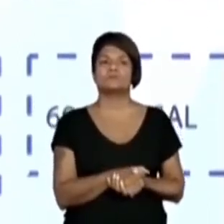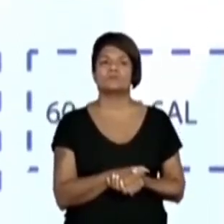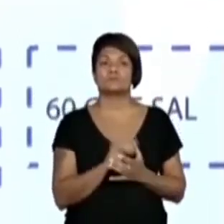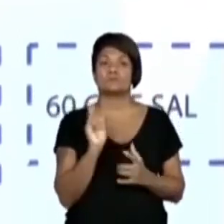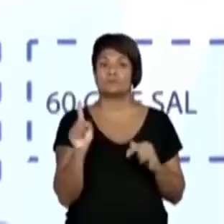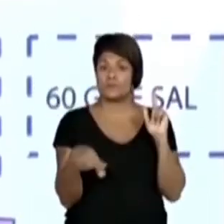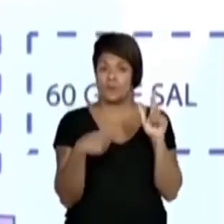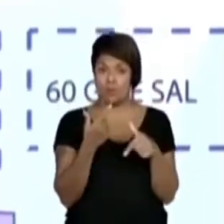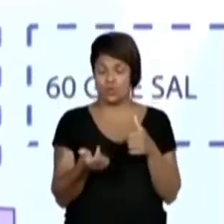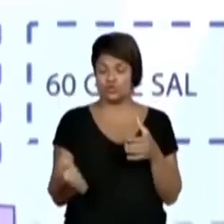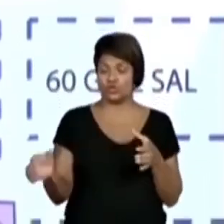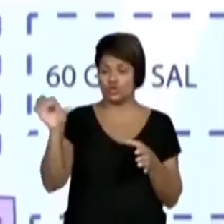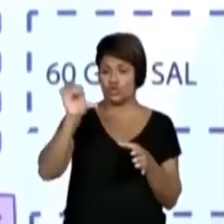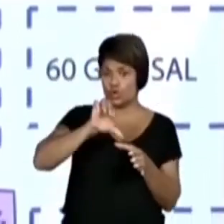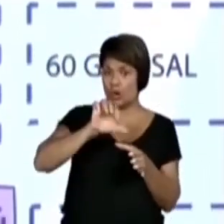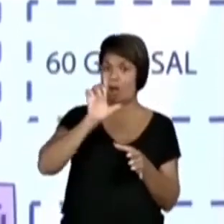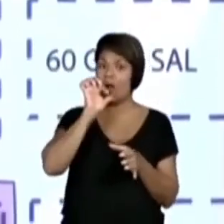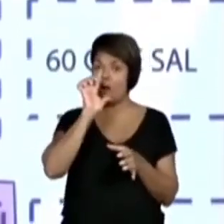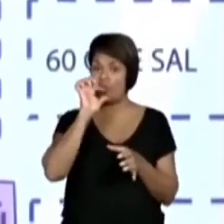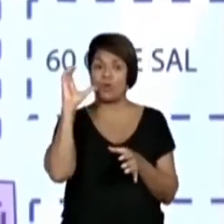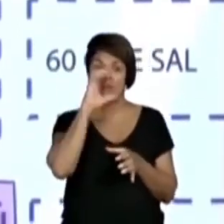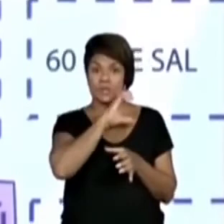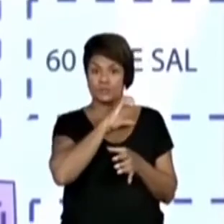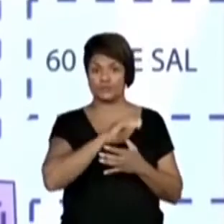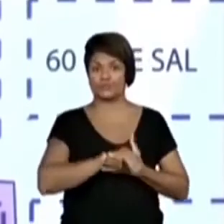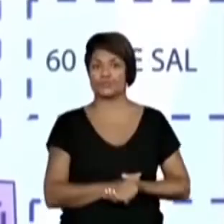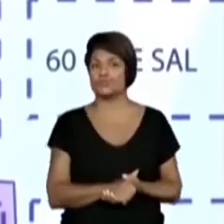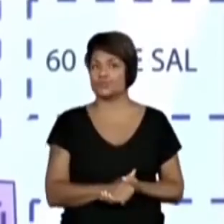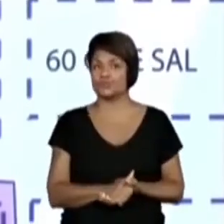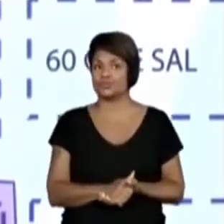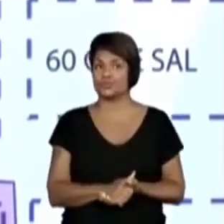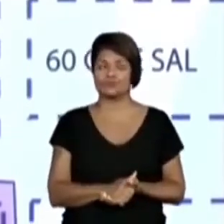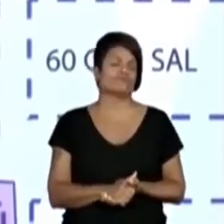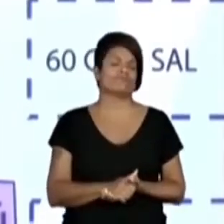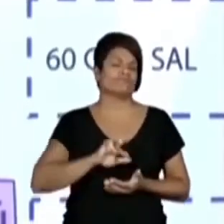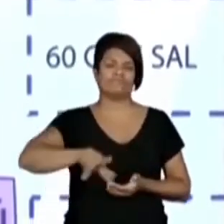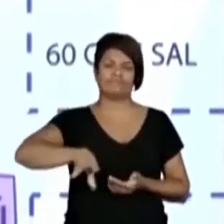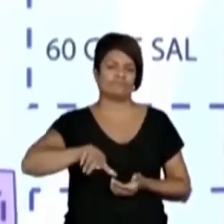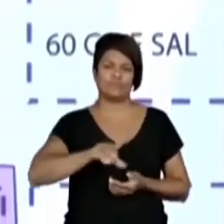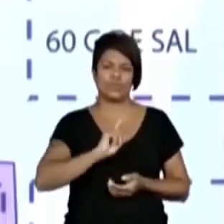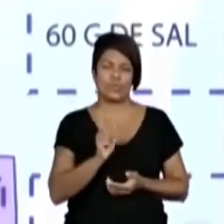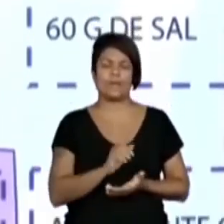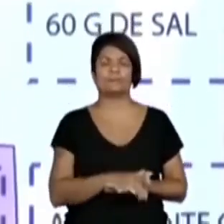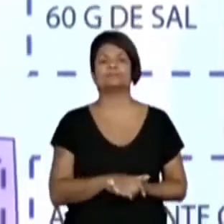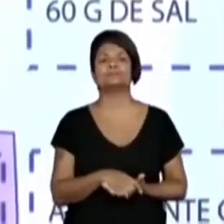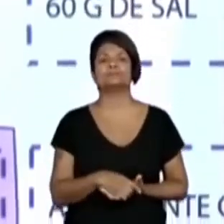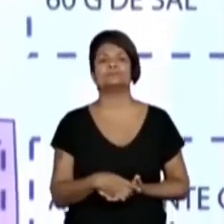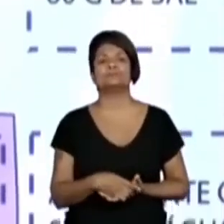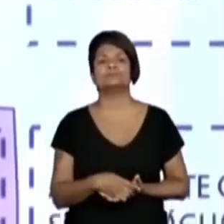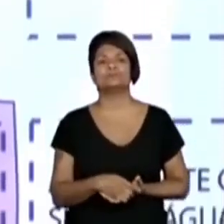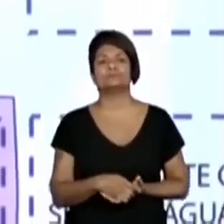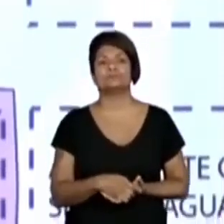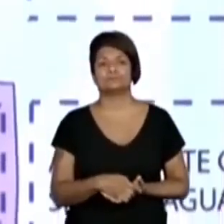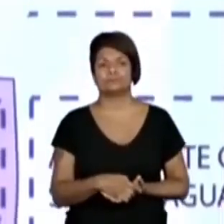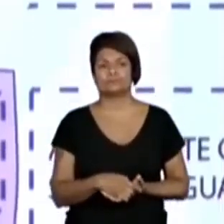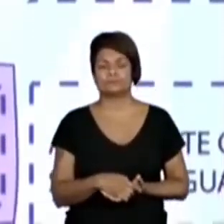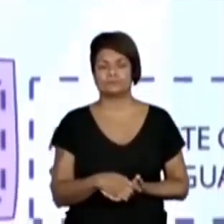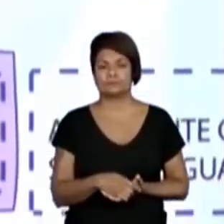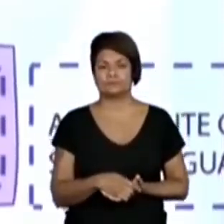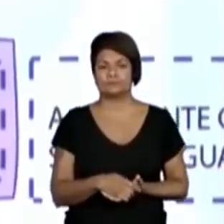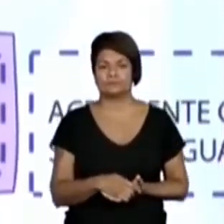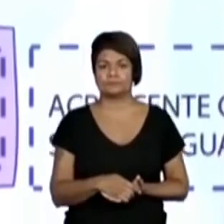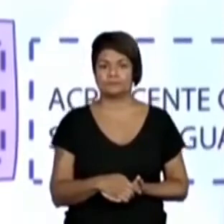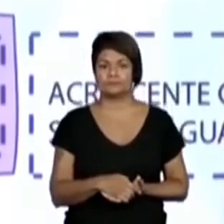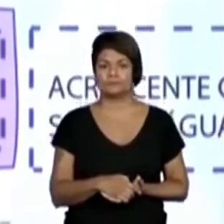Veja, depois coloque a água quente. Não é ingrediente. Aí eu tenho selecionado